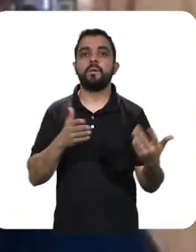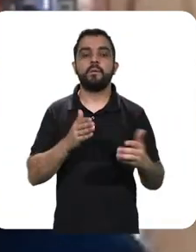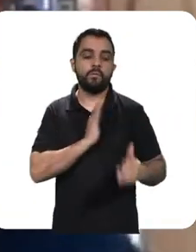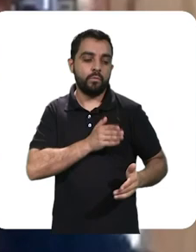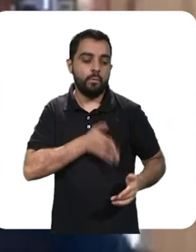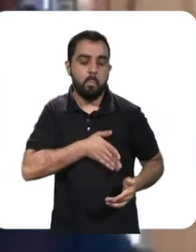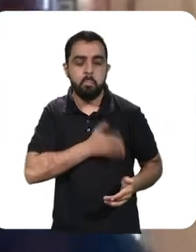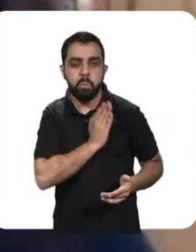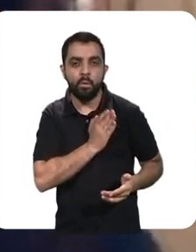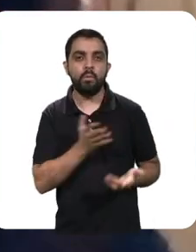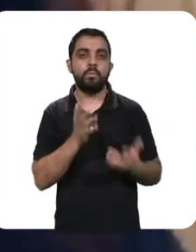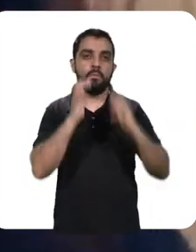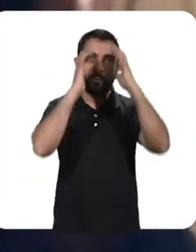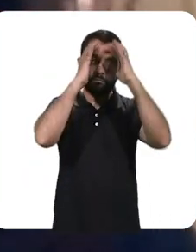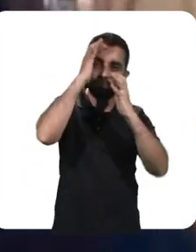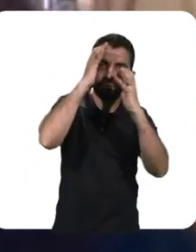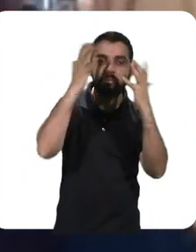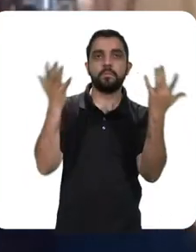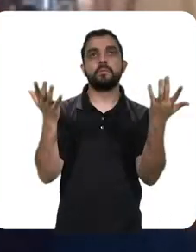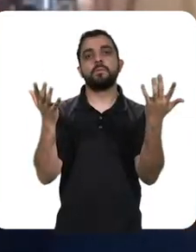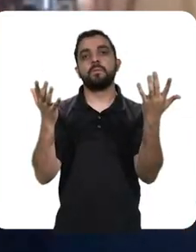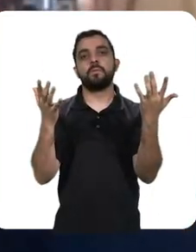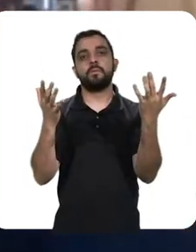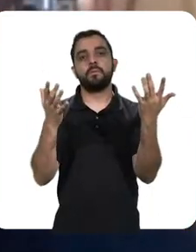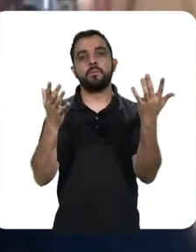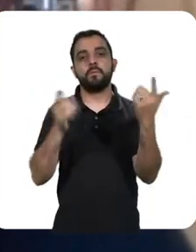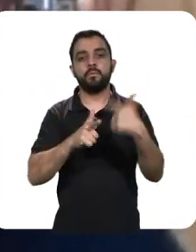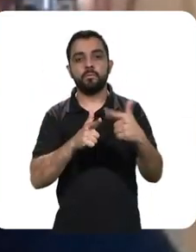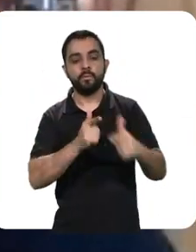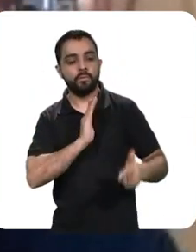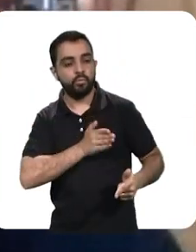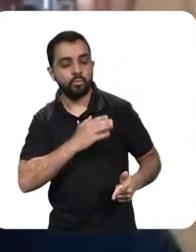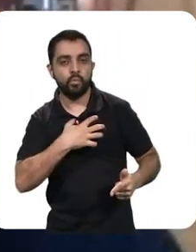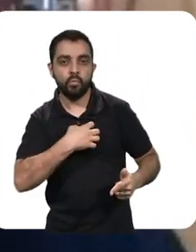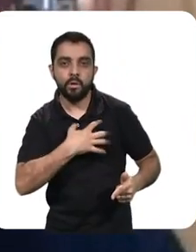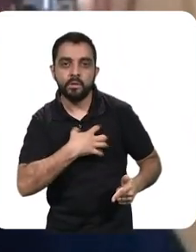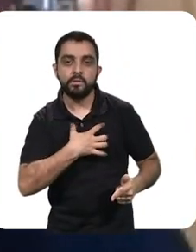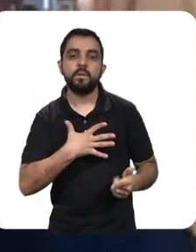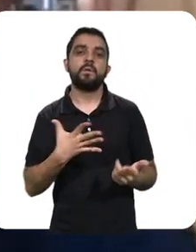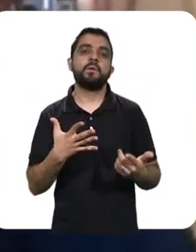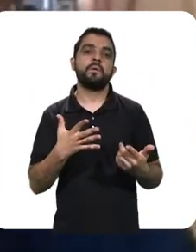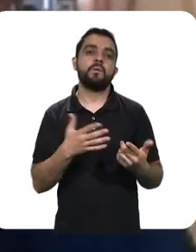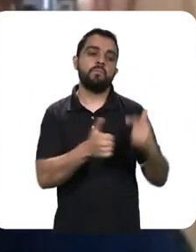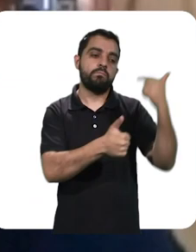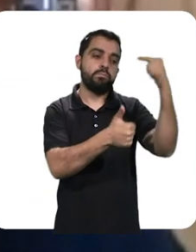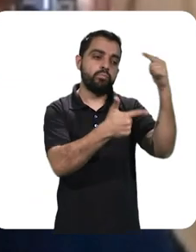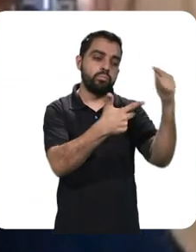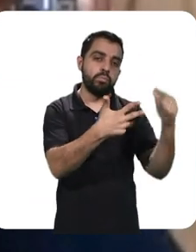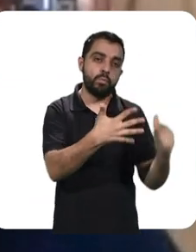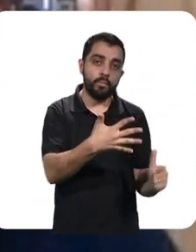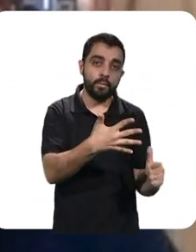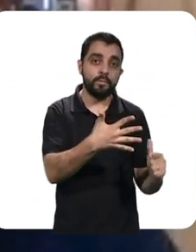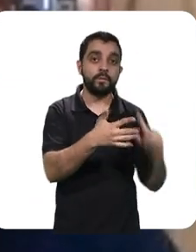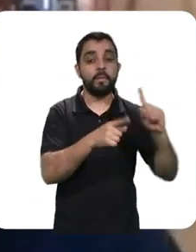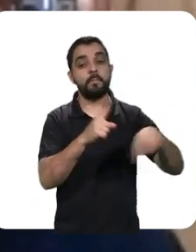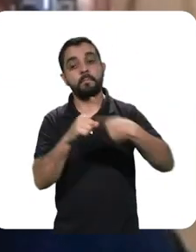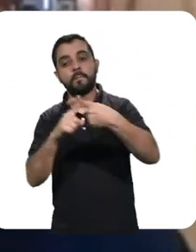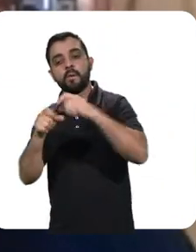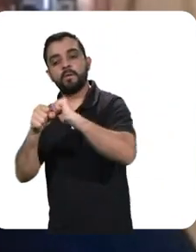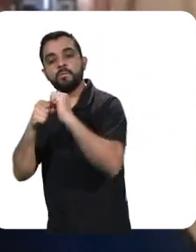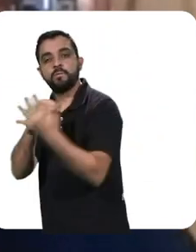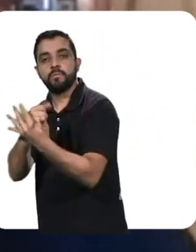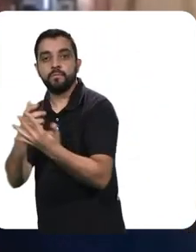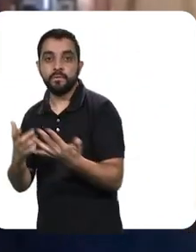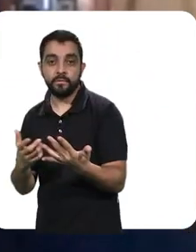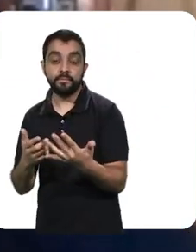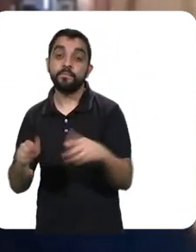que infartam, que têm derrame cerebral, problemas cardíacos, e isso se soma mais ao Covid. Em